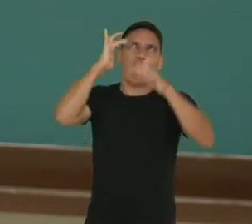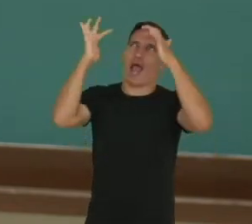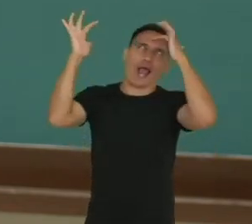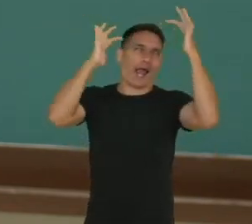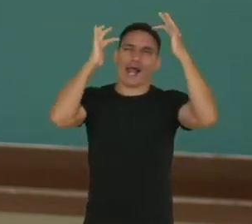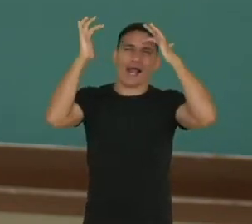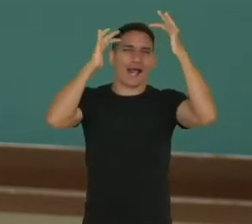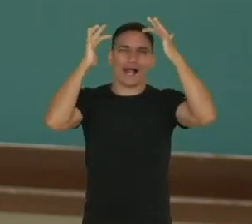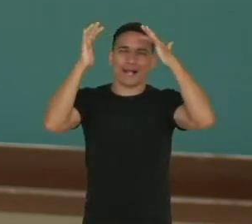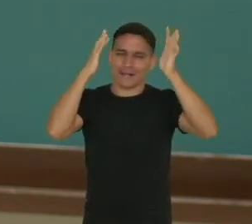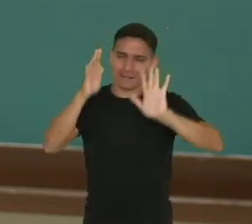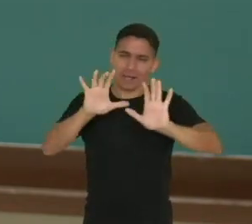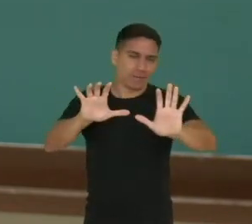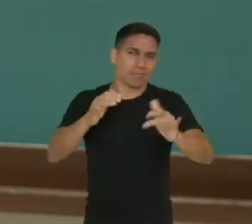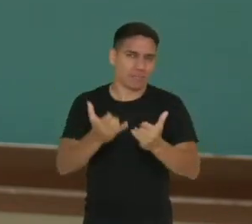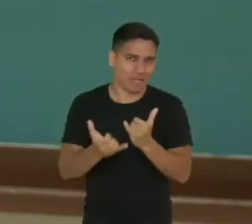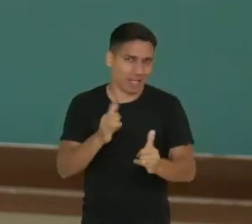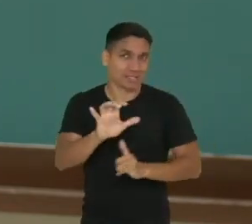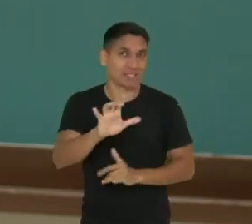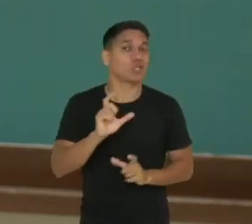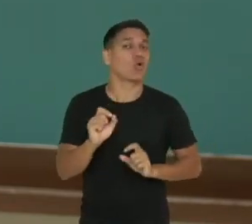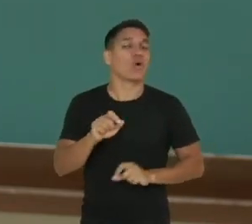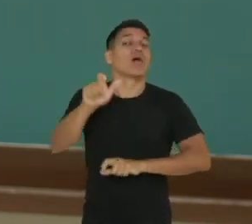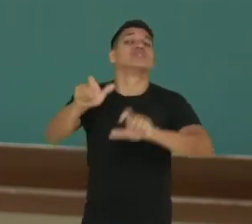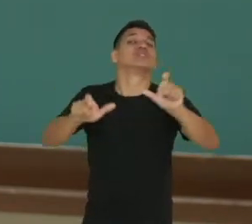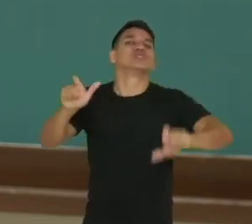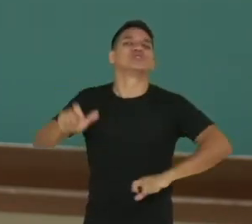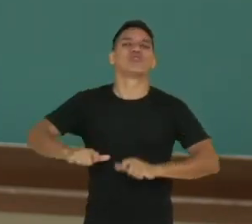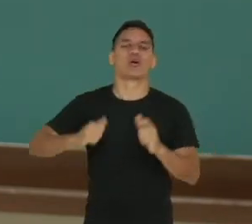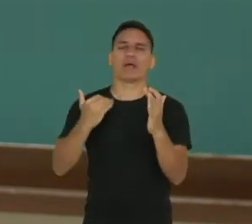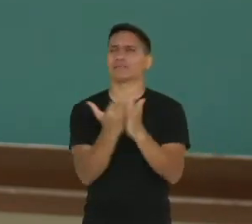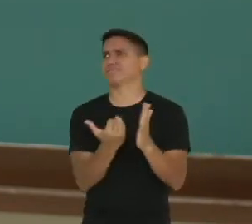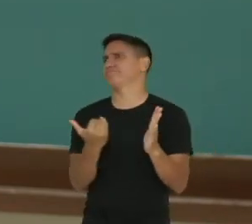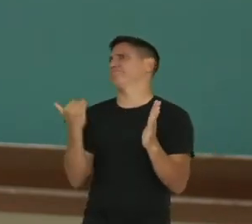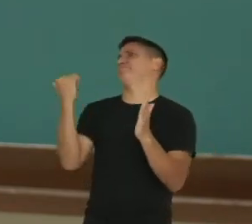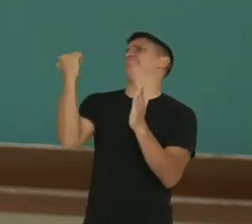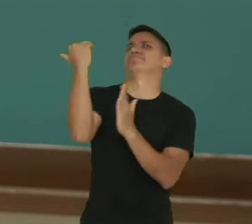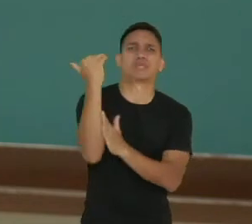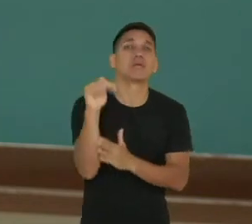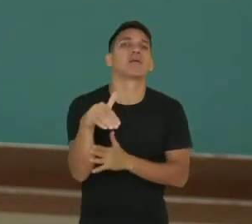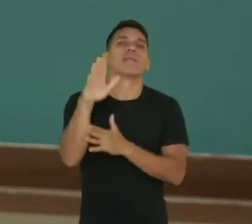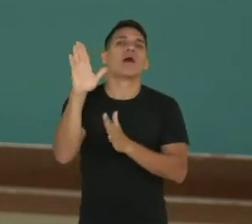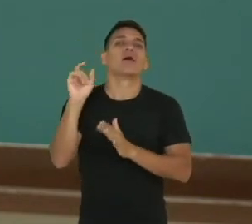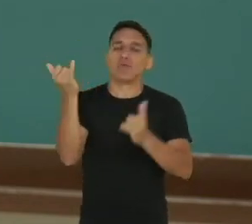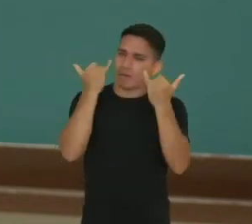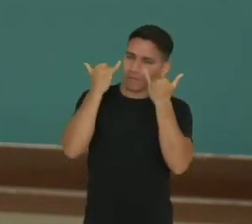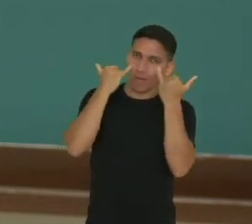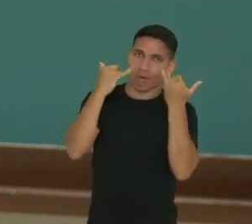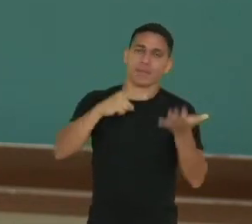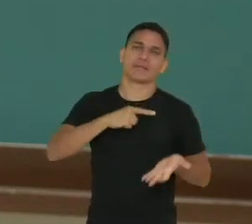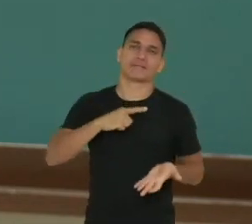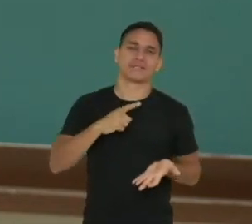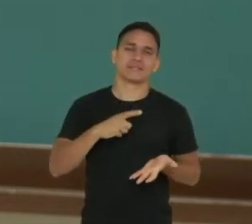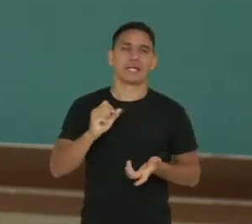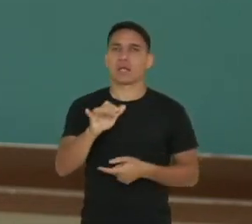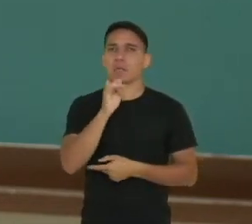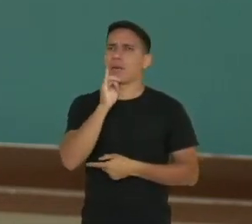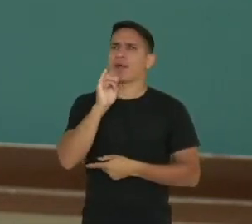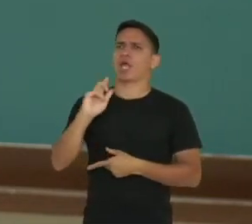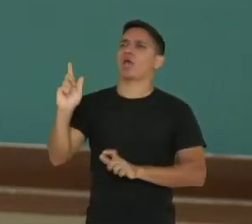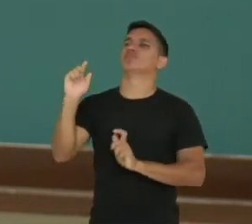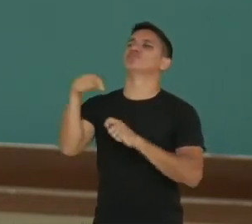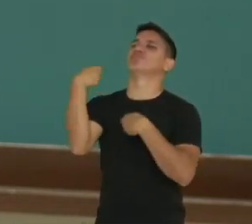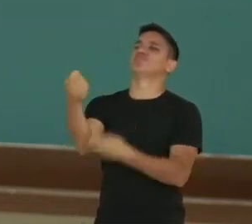anedotas, É meio que isso, As pessoas aumentam muito, as informações, Peguei um